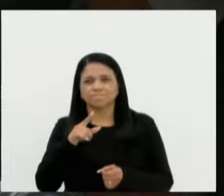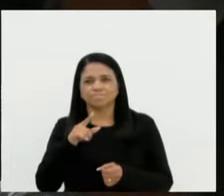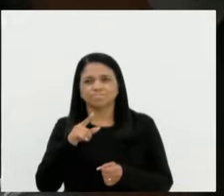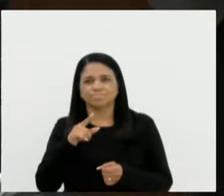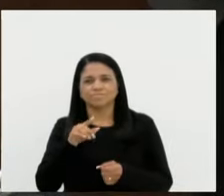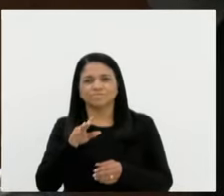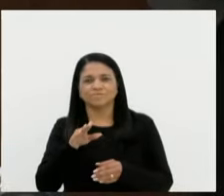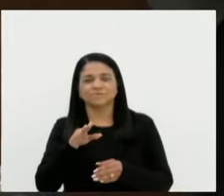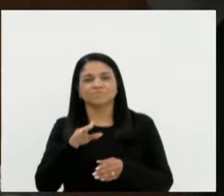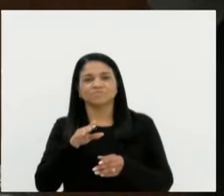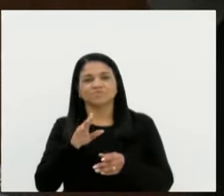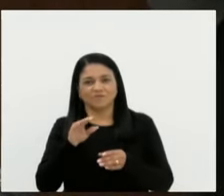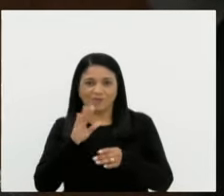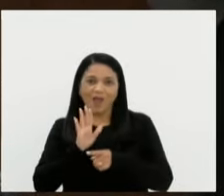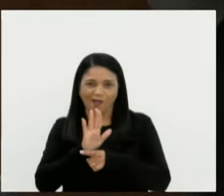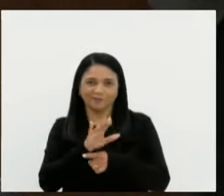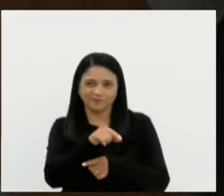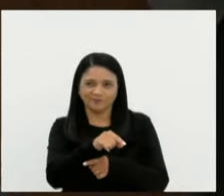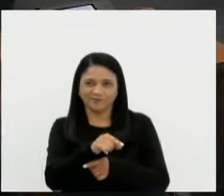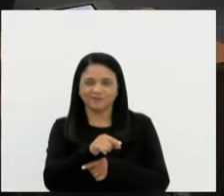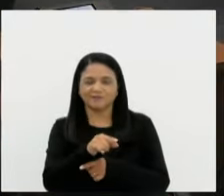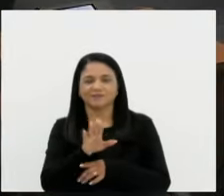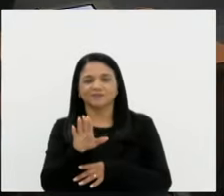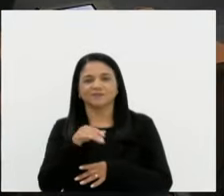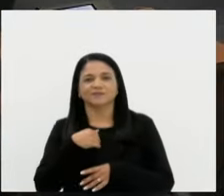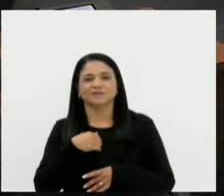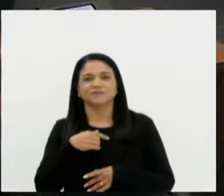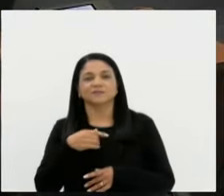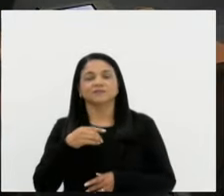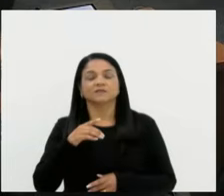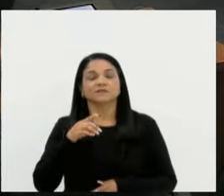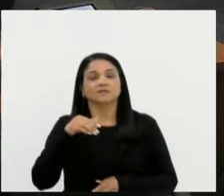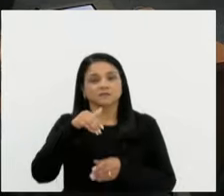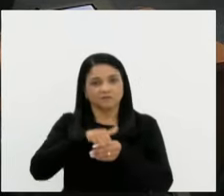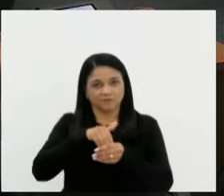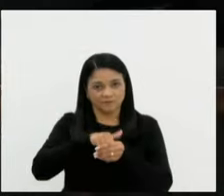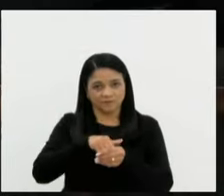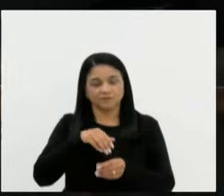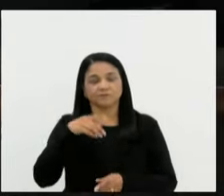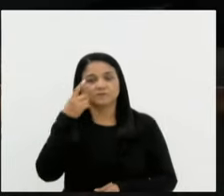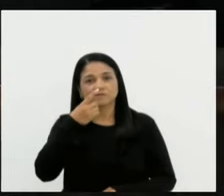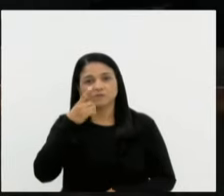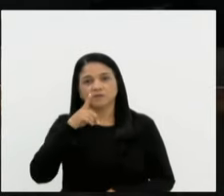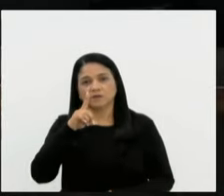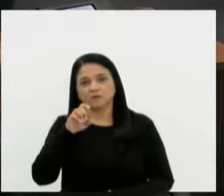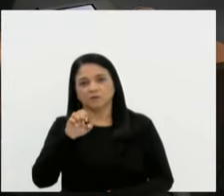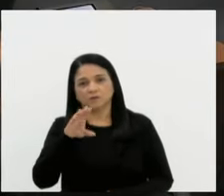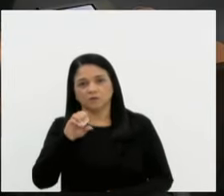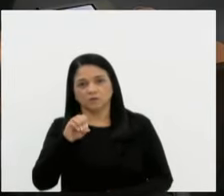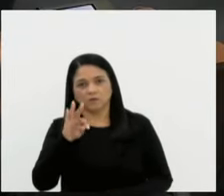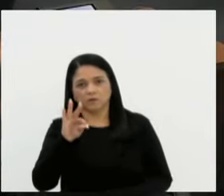Antes vai corrigir. Deputado doutor Deodalto, vota sim. Deputado Pedro Ricardo.